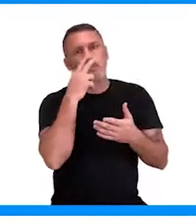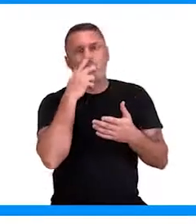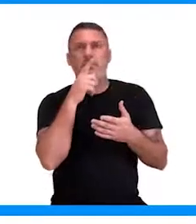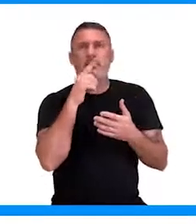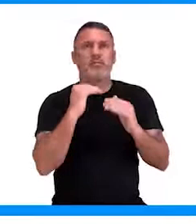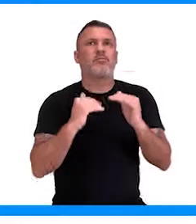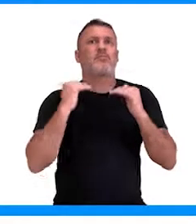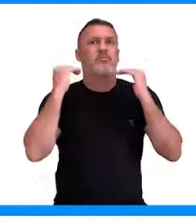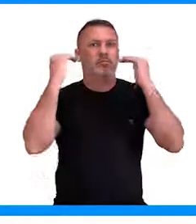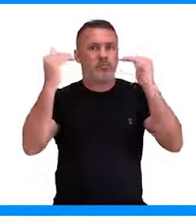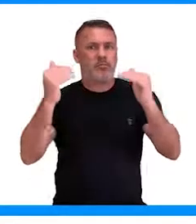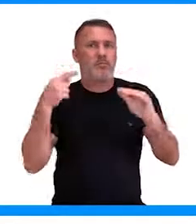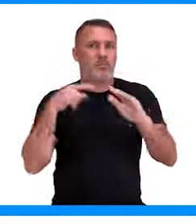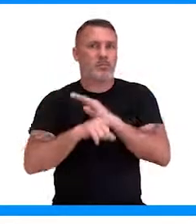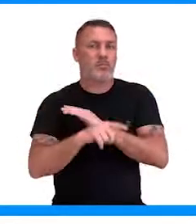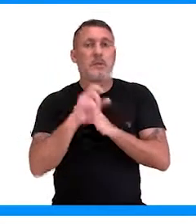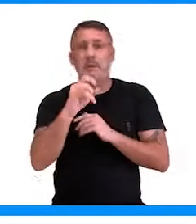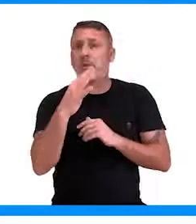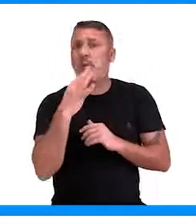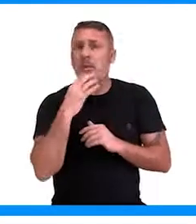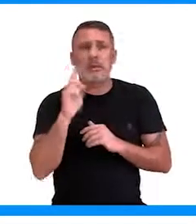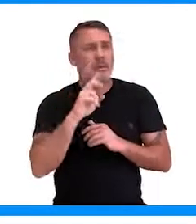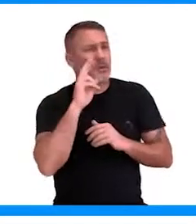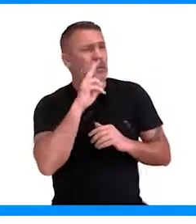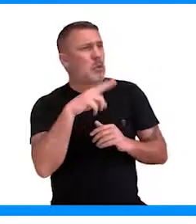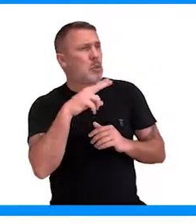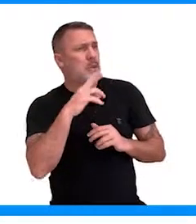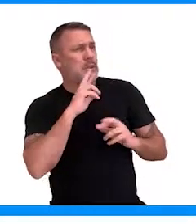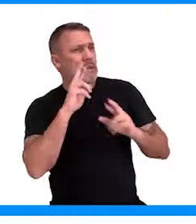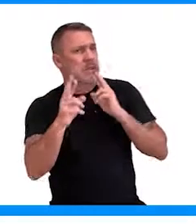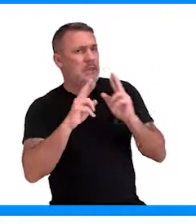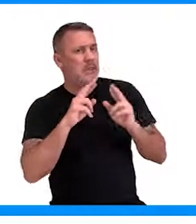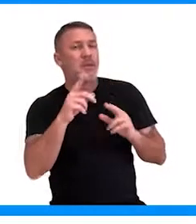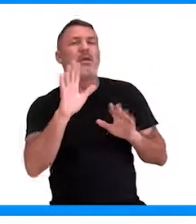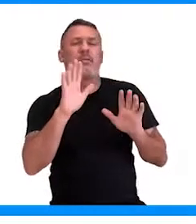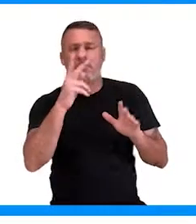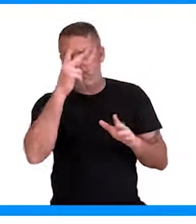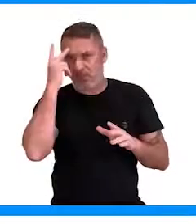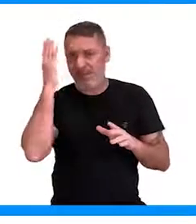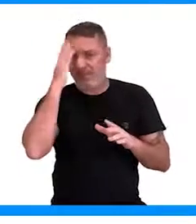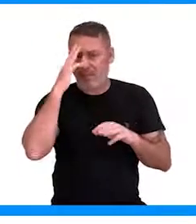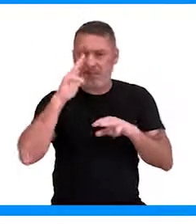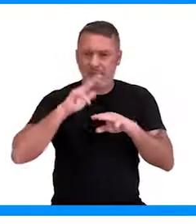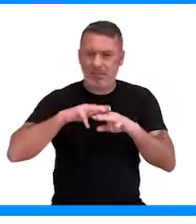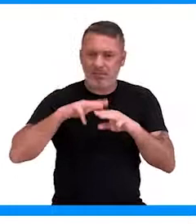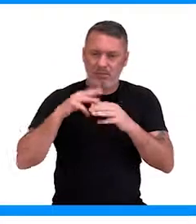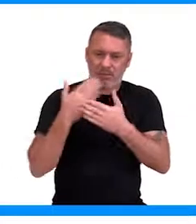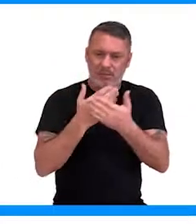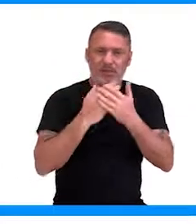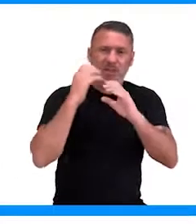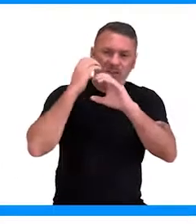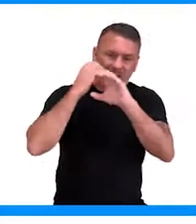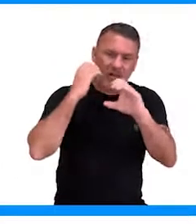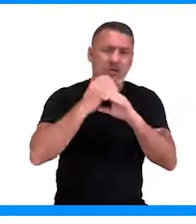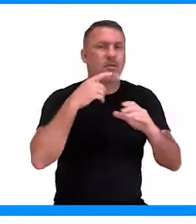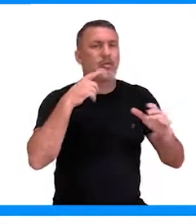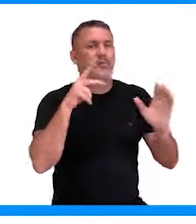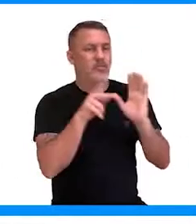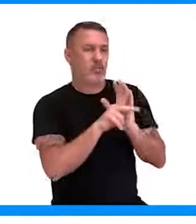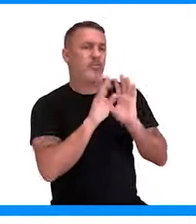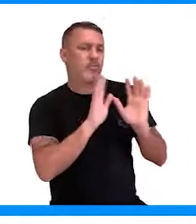pouquinho mais avançado, tá? Para quem realmente está na área de exatas, vai optar aí por uma